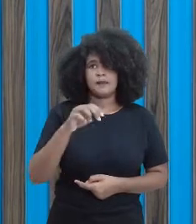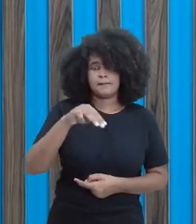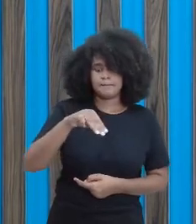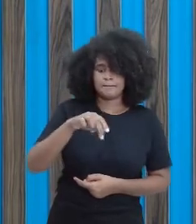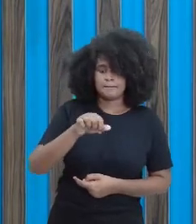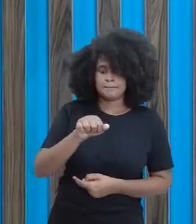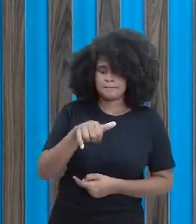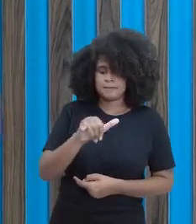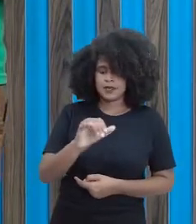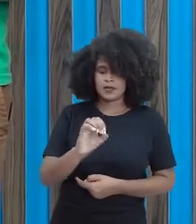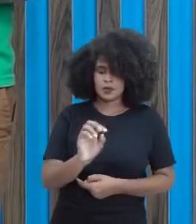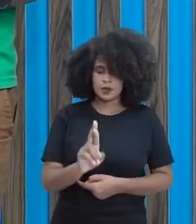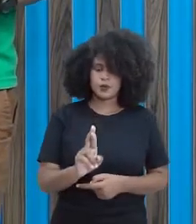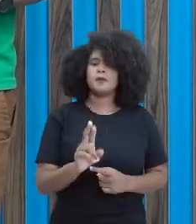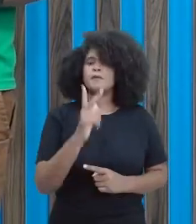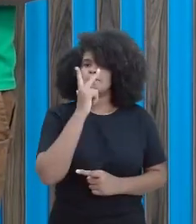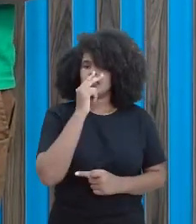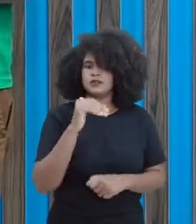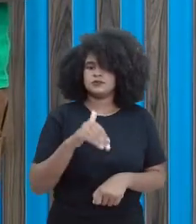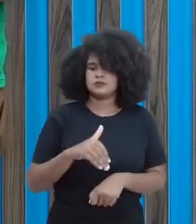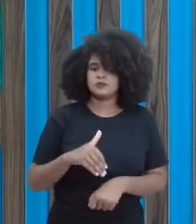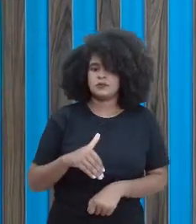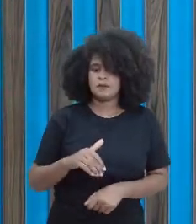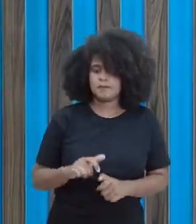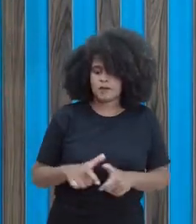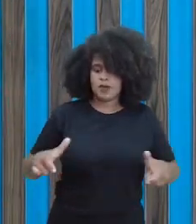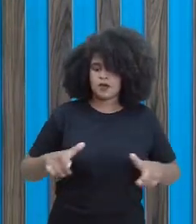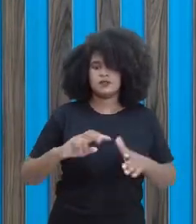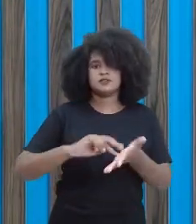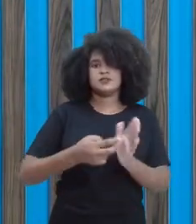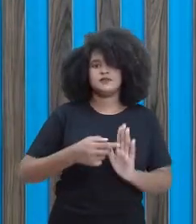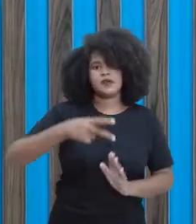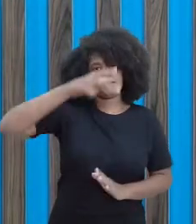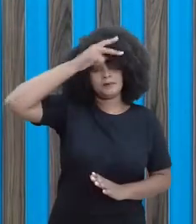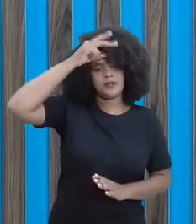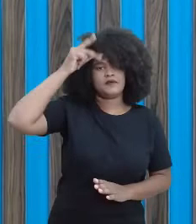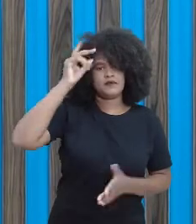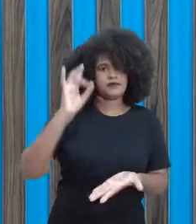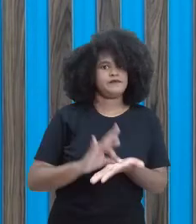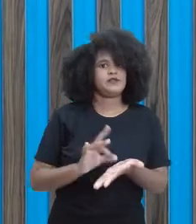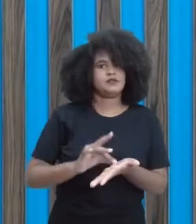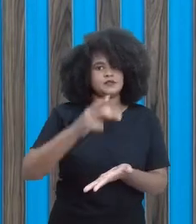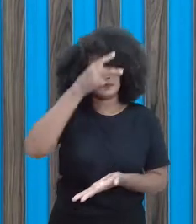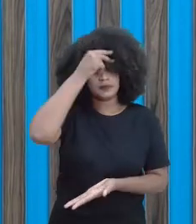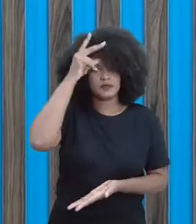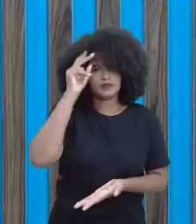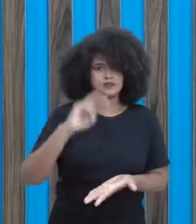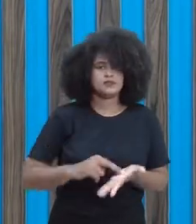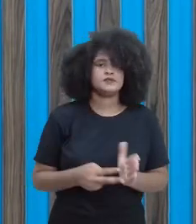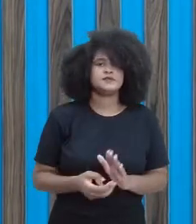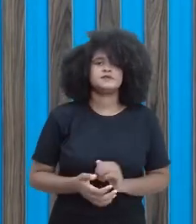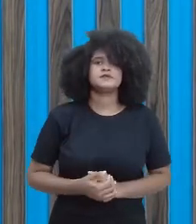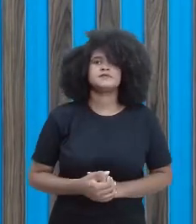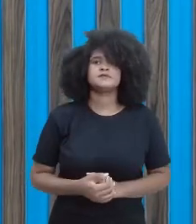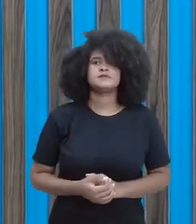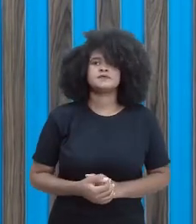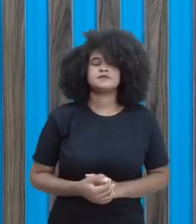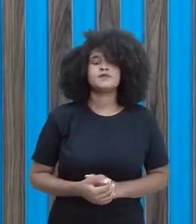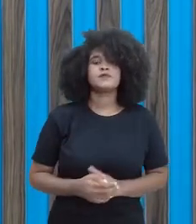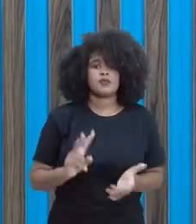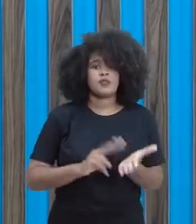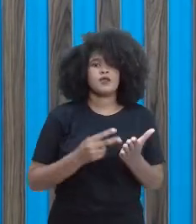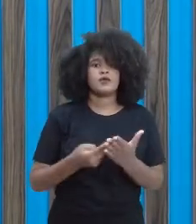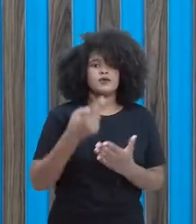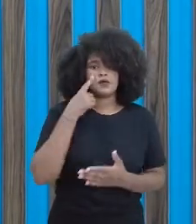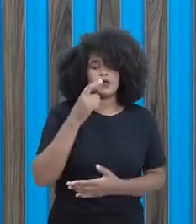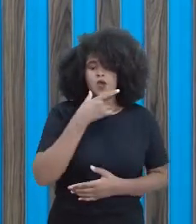maior, mas major, no caso, prefeito ou prefeita, tá? Tradução. Ele estava ensinando na Unicamp e na